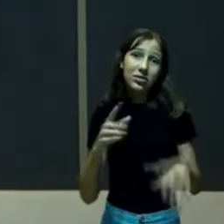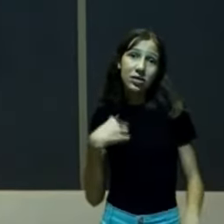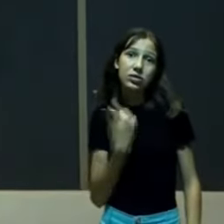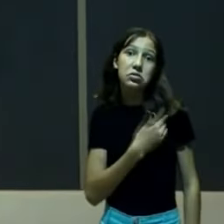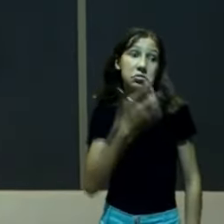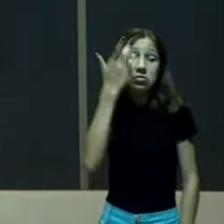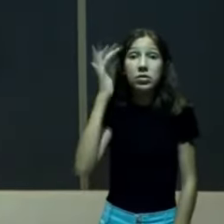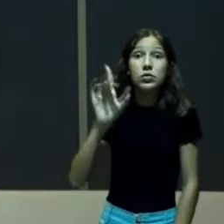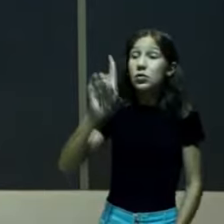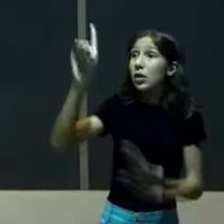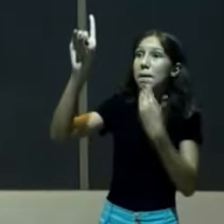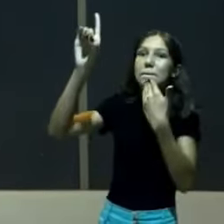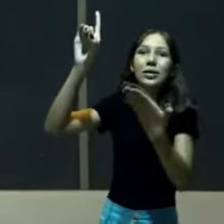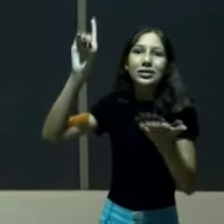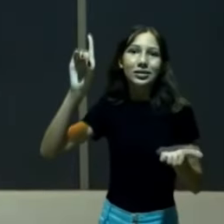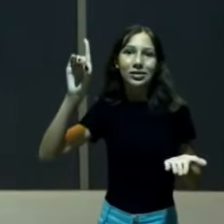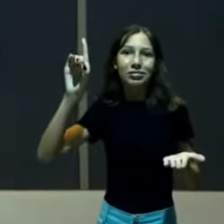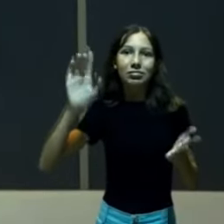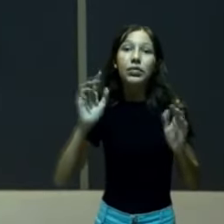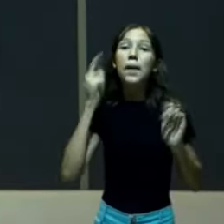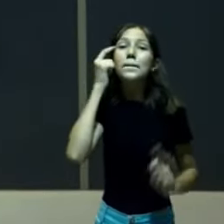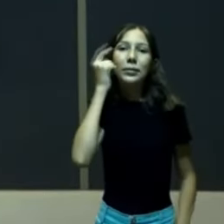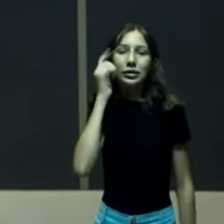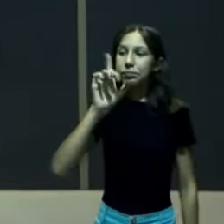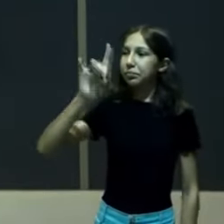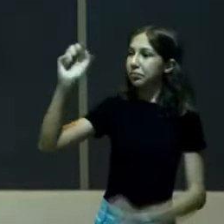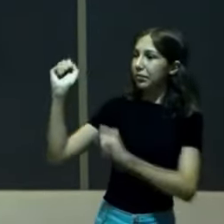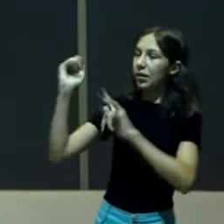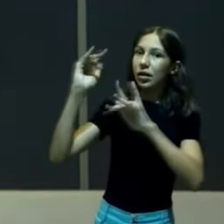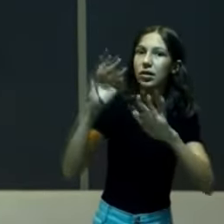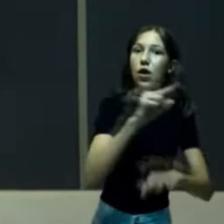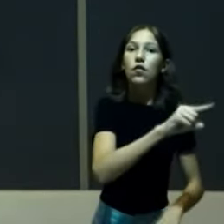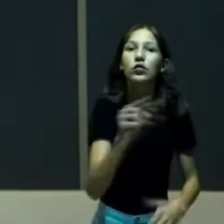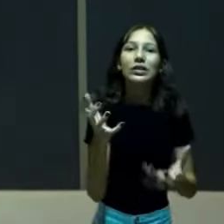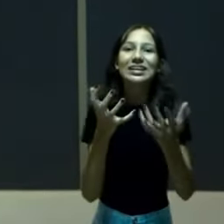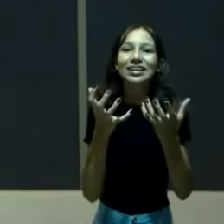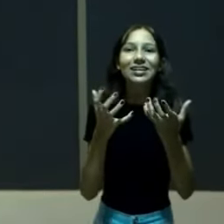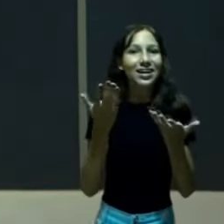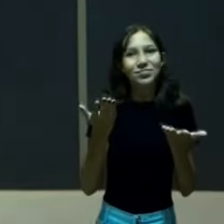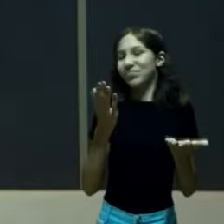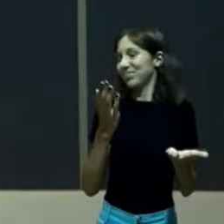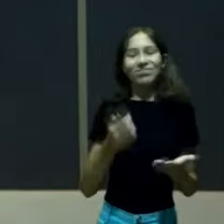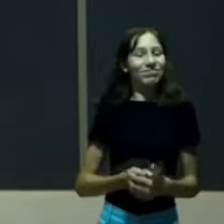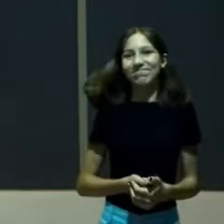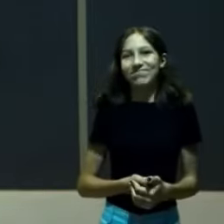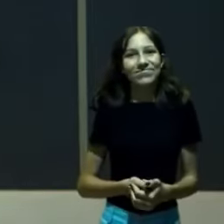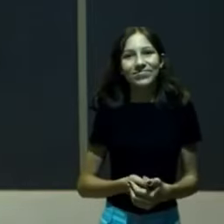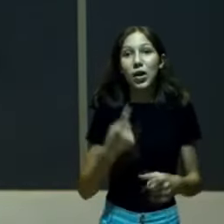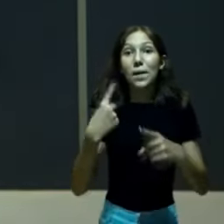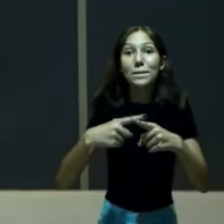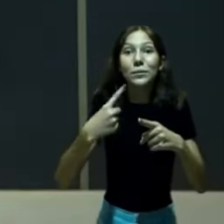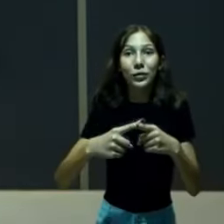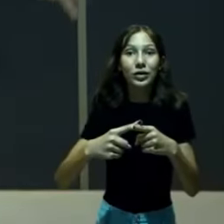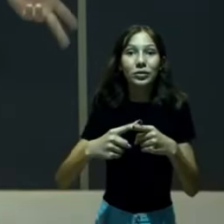Já imaginou se Deus fizer tudo o que você quer? Não vai dar certo. Porque tem tempo